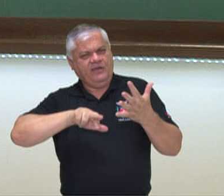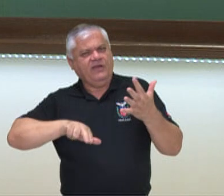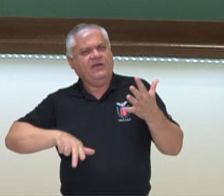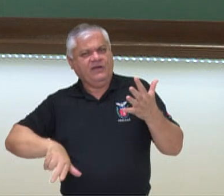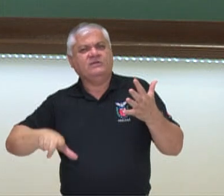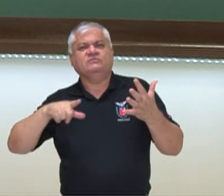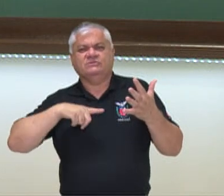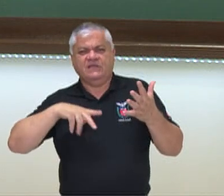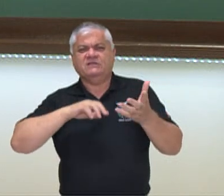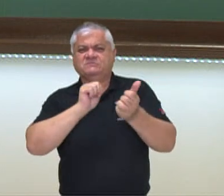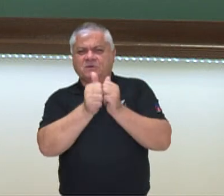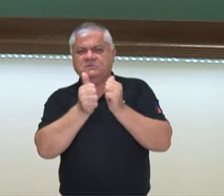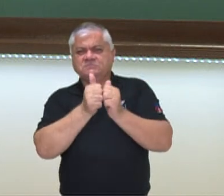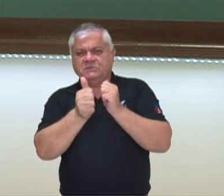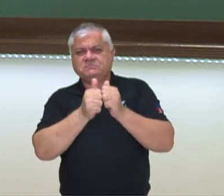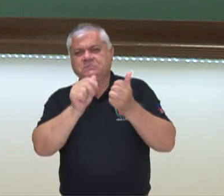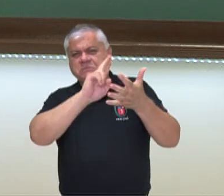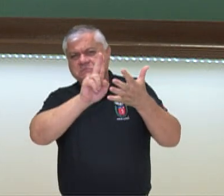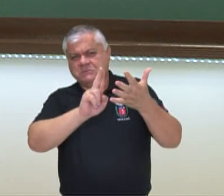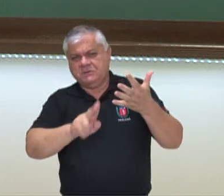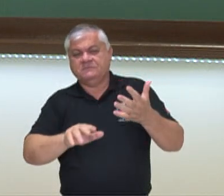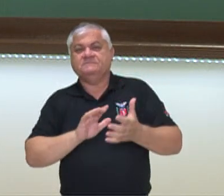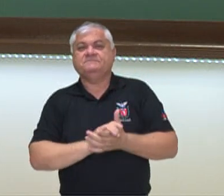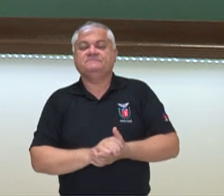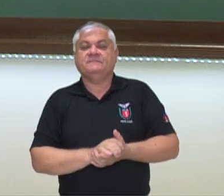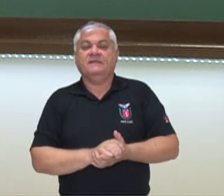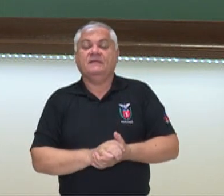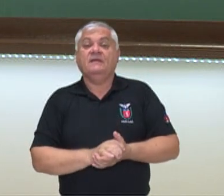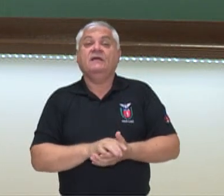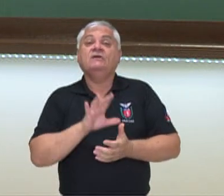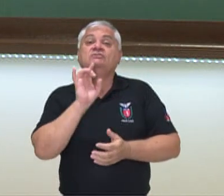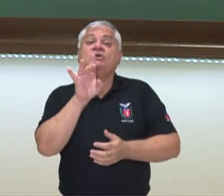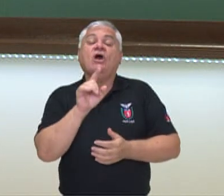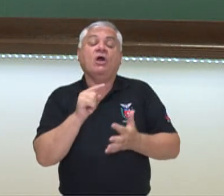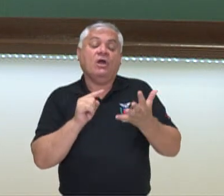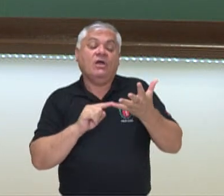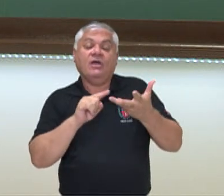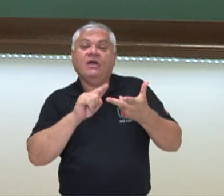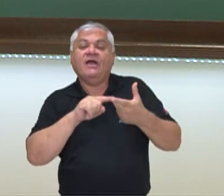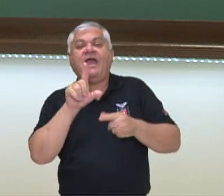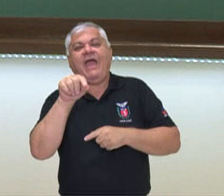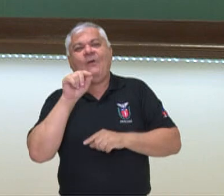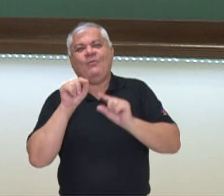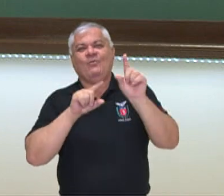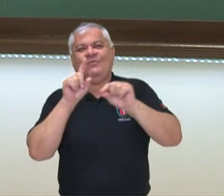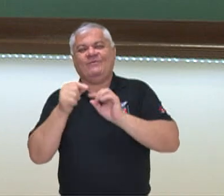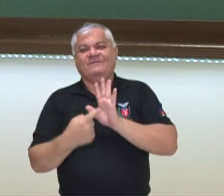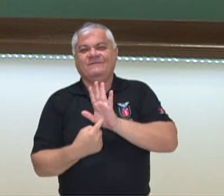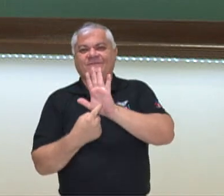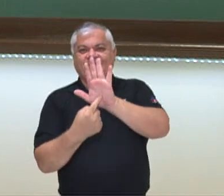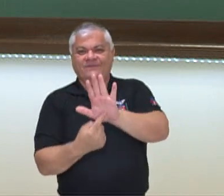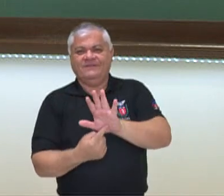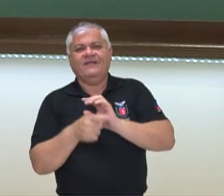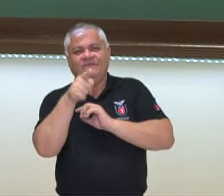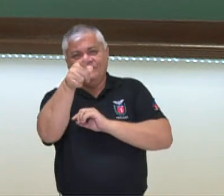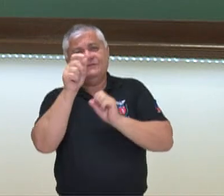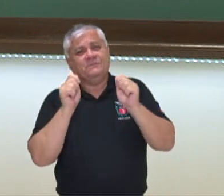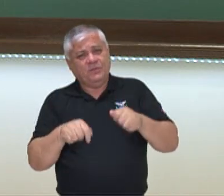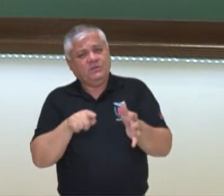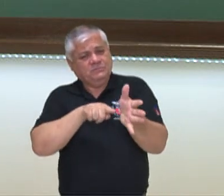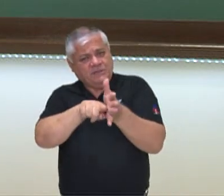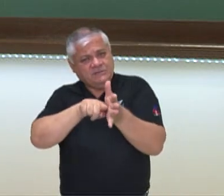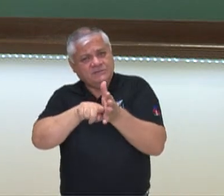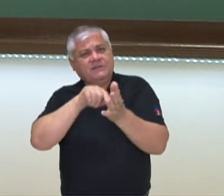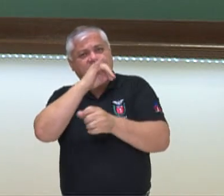muitos, inúmeros outros esportes de invasão. Nós tratamos aqui de alguns, tá? Talvez você possa aí pesquisar